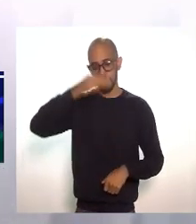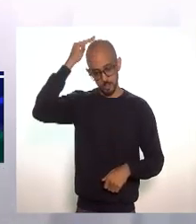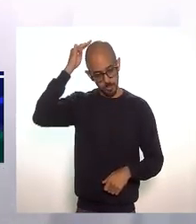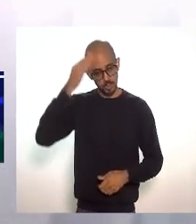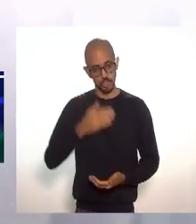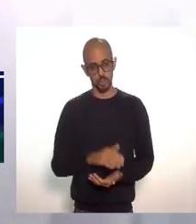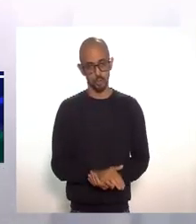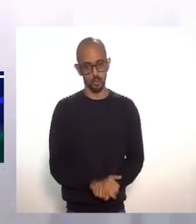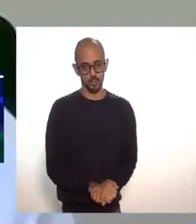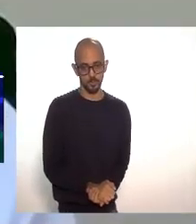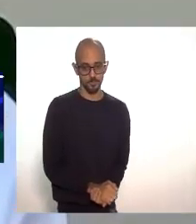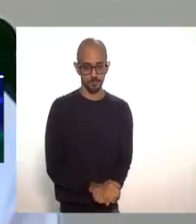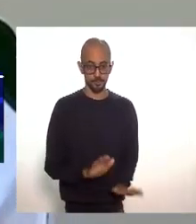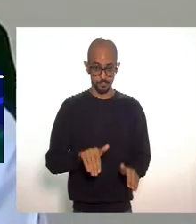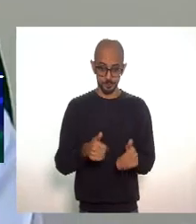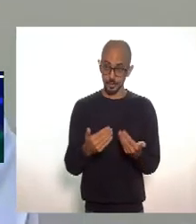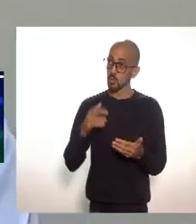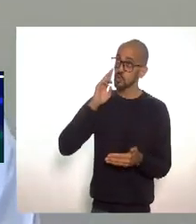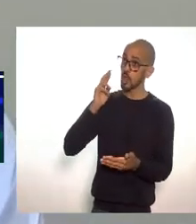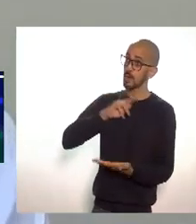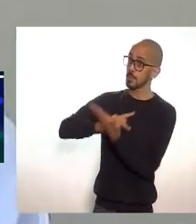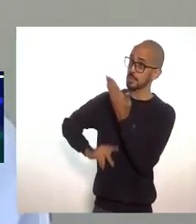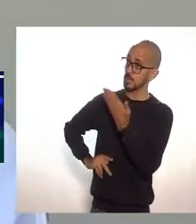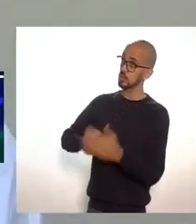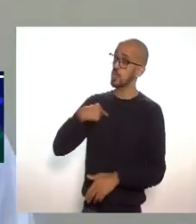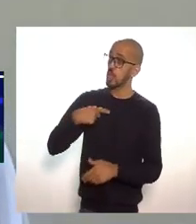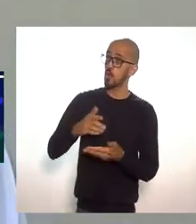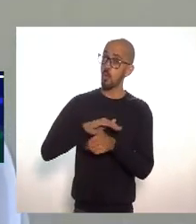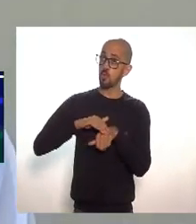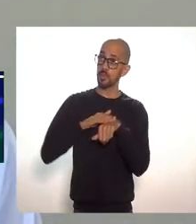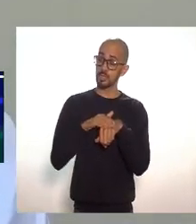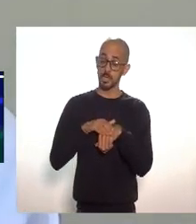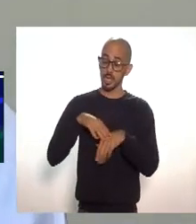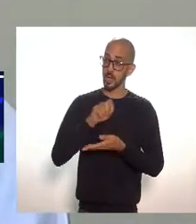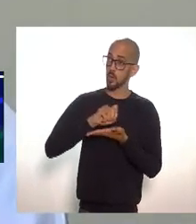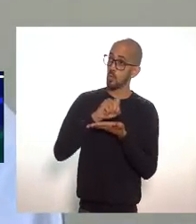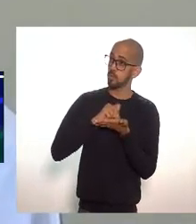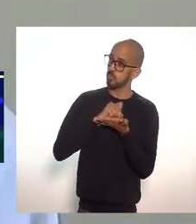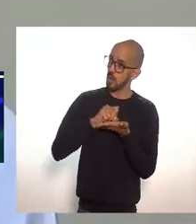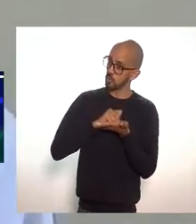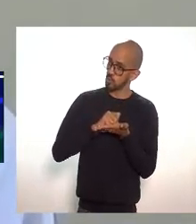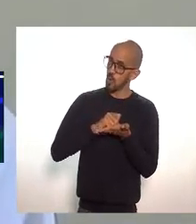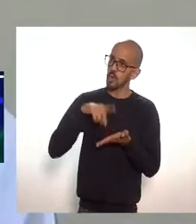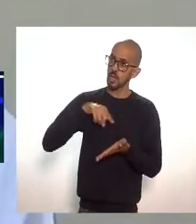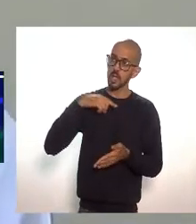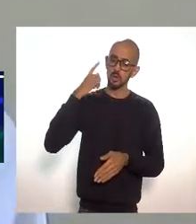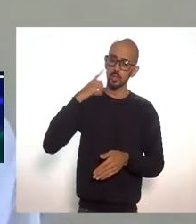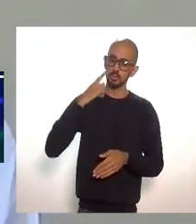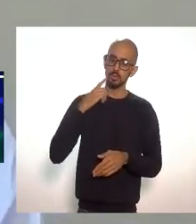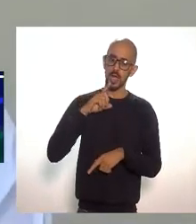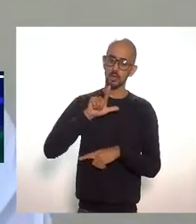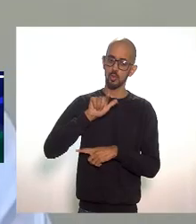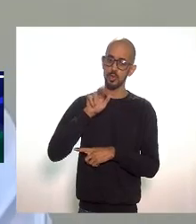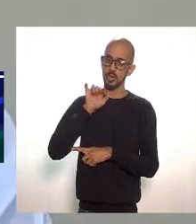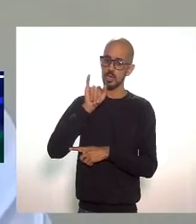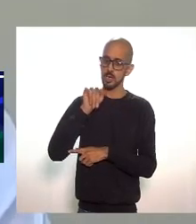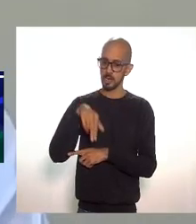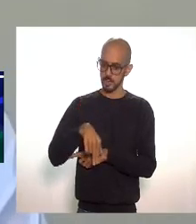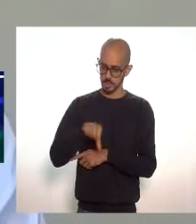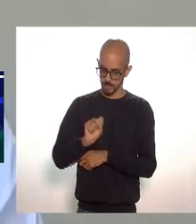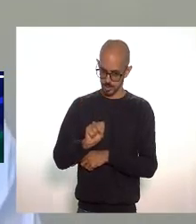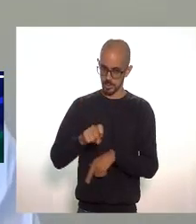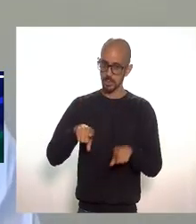Pacheco. Senhora presidente, eu conversei há pouco com o autor da matéria, que é o deputado Dionísio Lins, e também